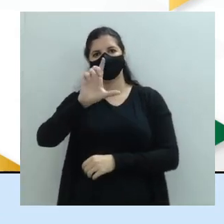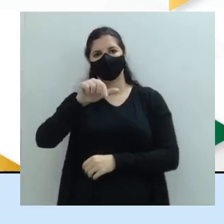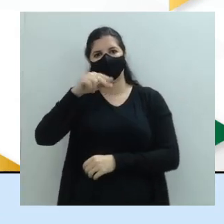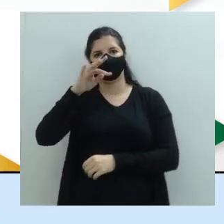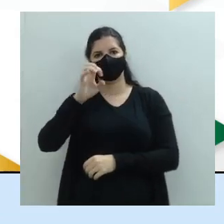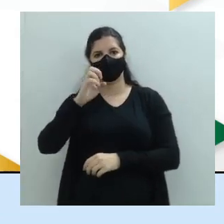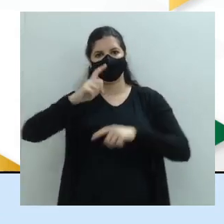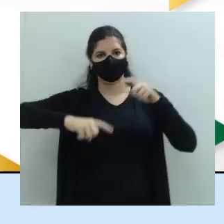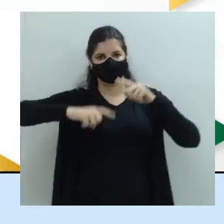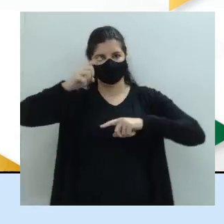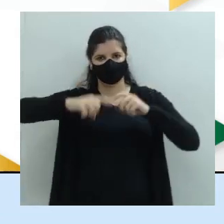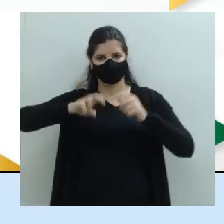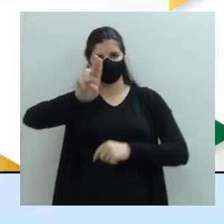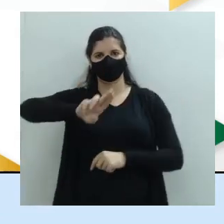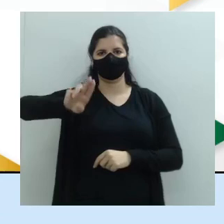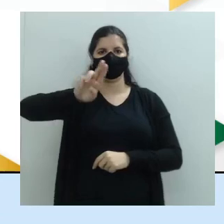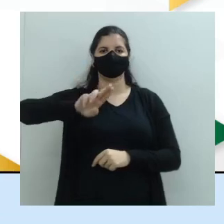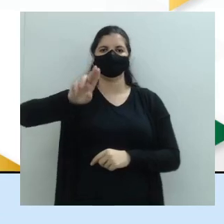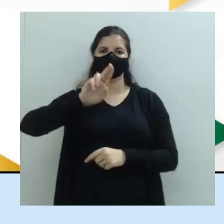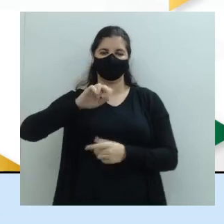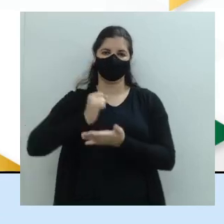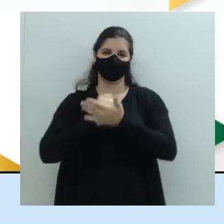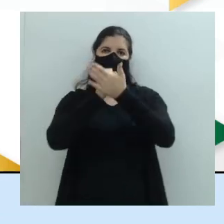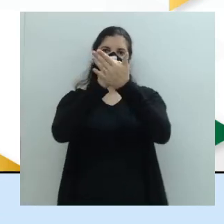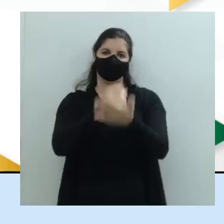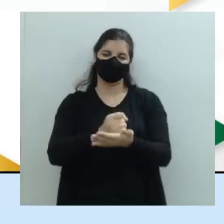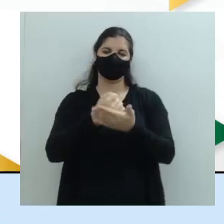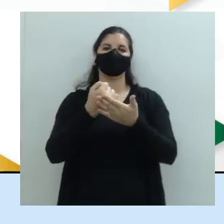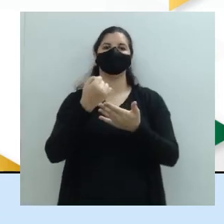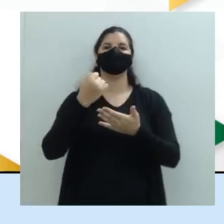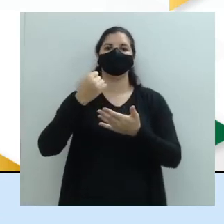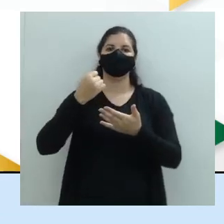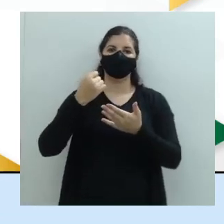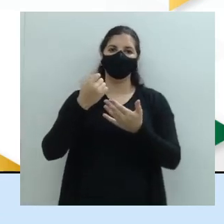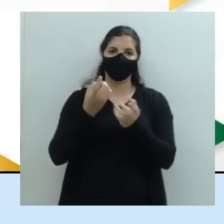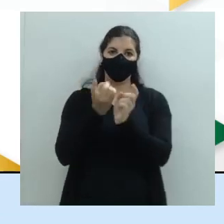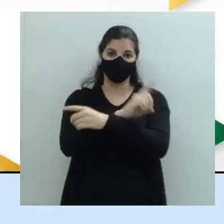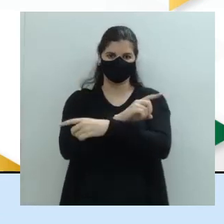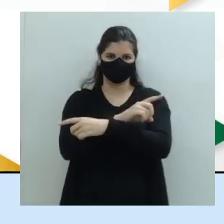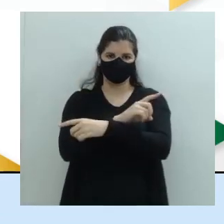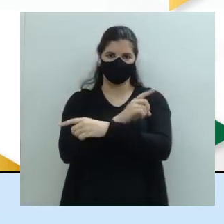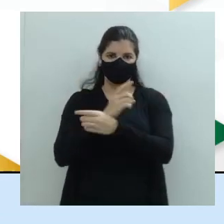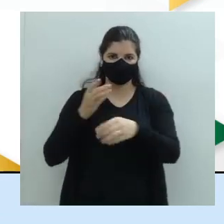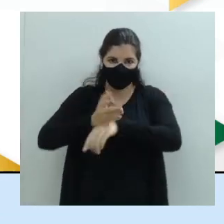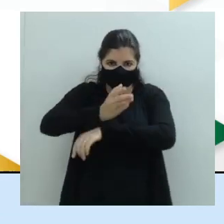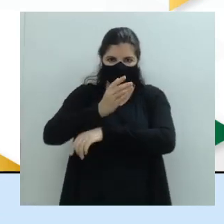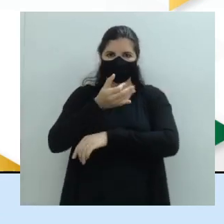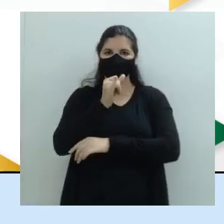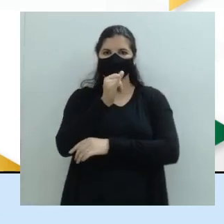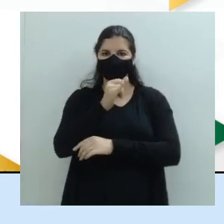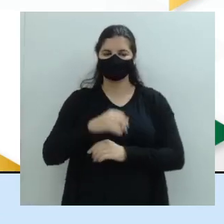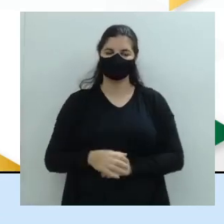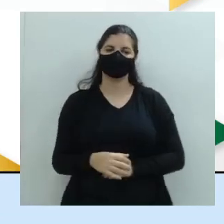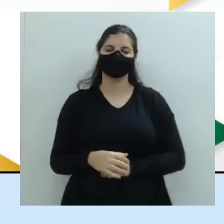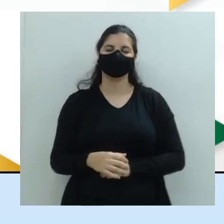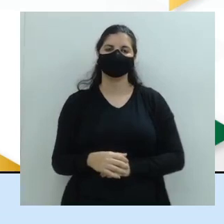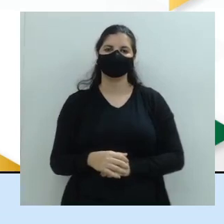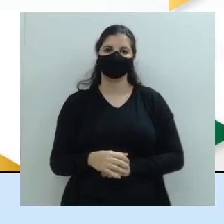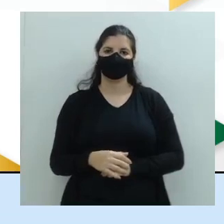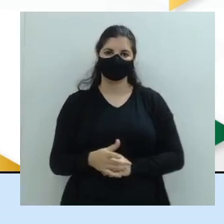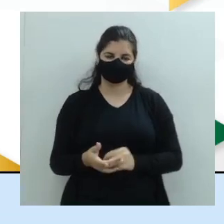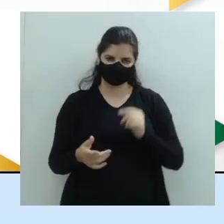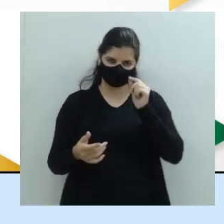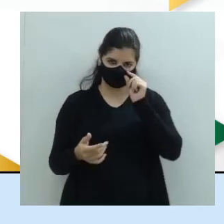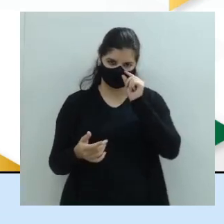materiais isolantes são aqueles que oferecem grande oposição à passagem de cargas elétricas. Isso não